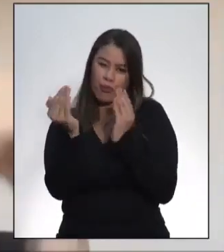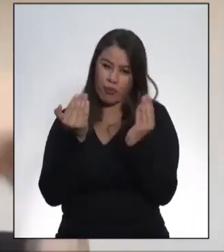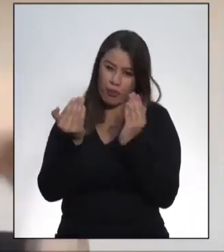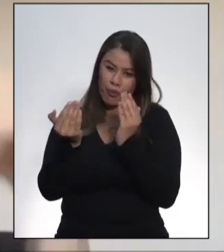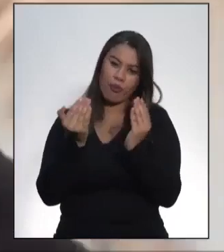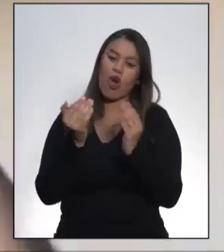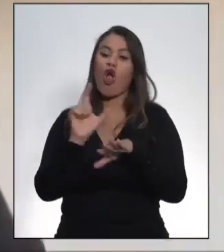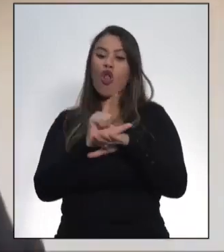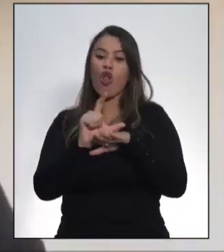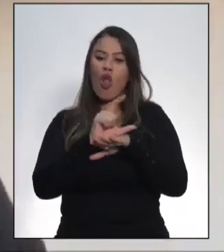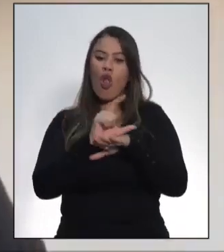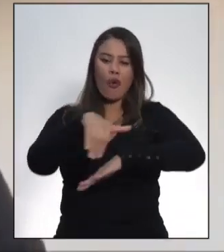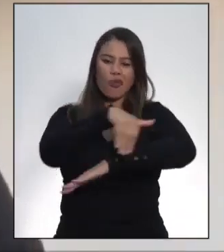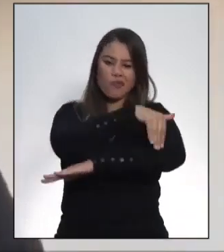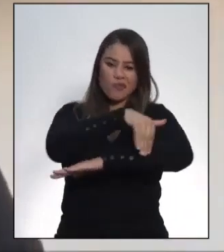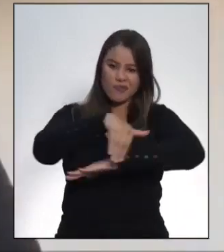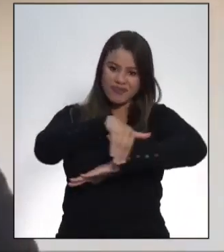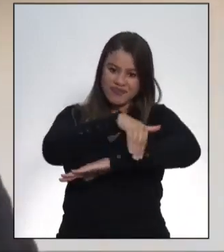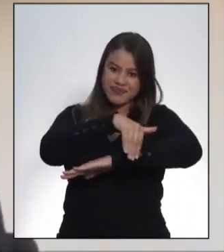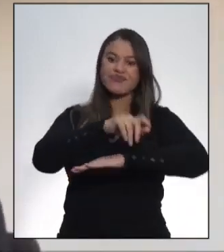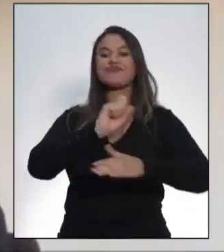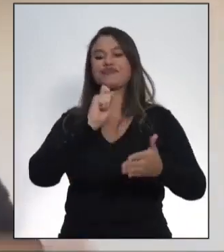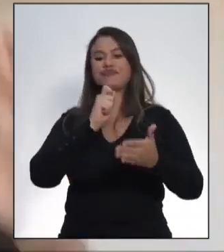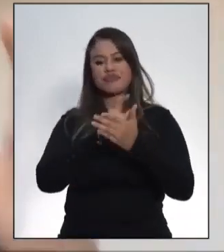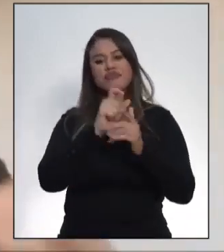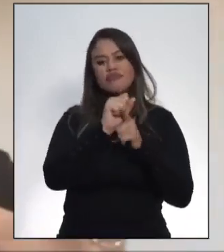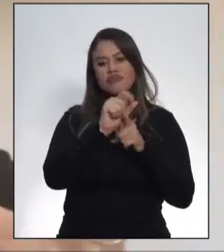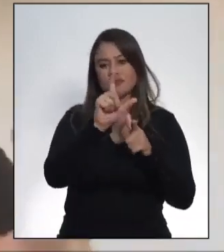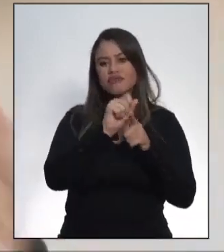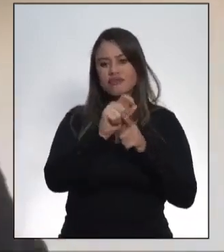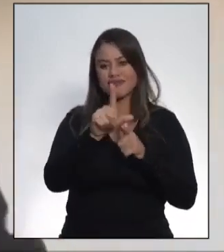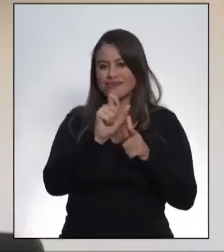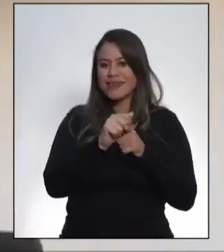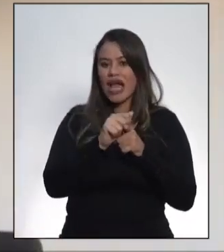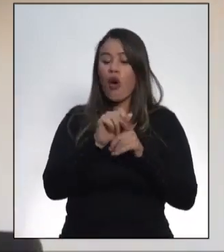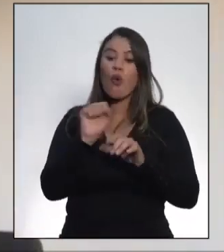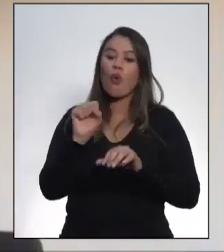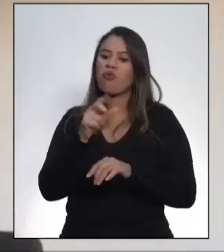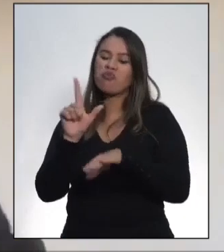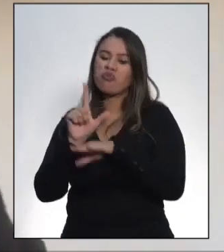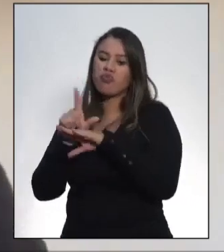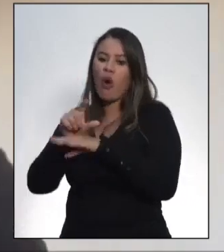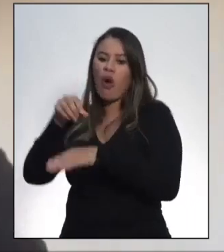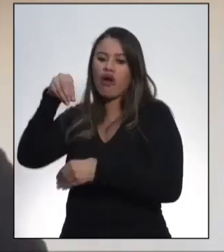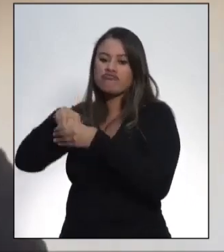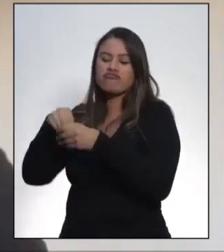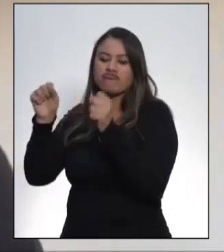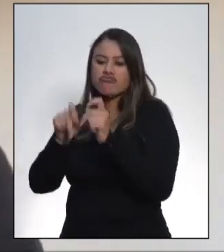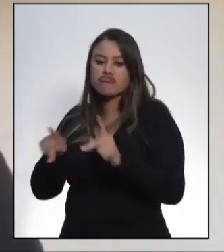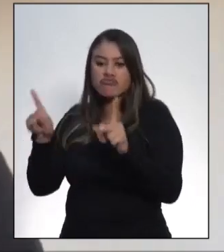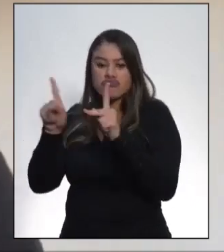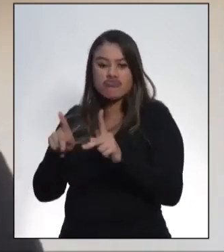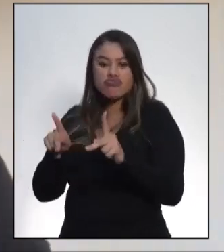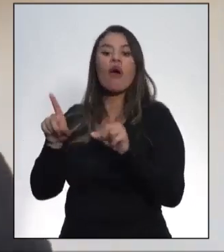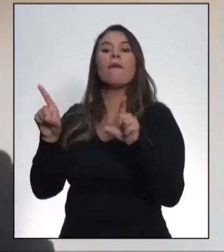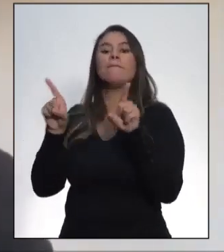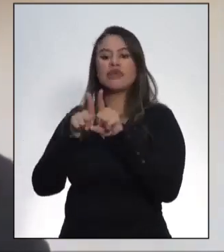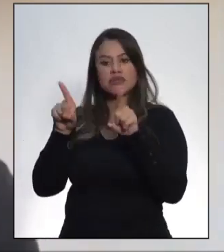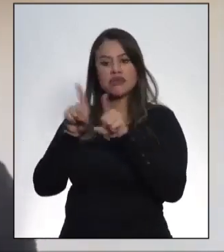o aluguel daquela loja. E se você está num site ou num aplicativo na internet,